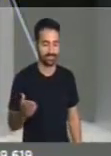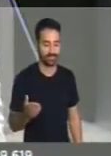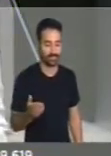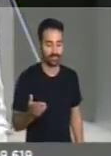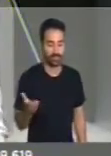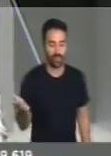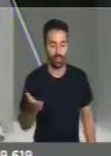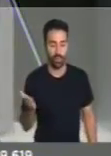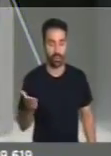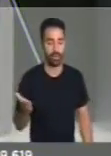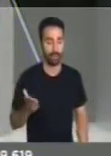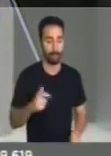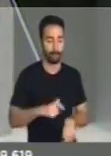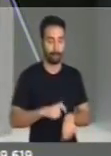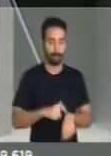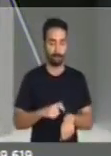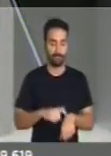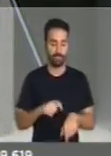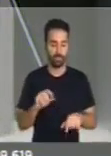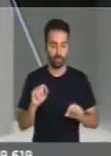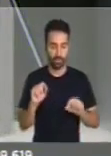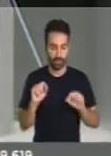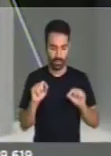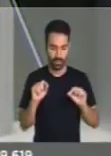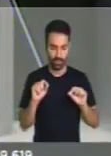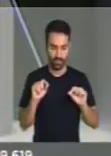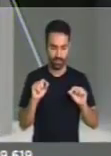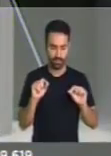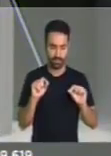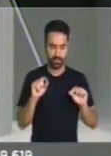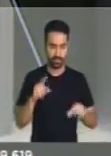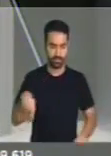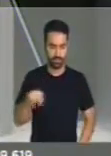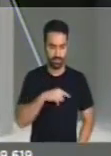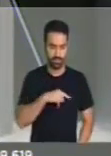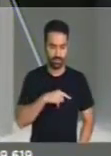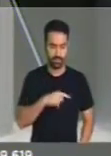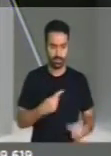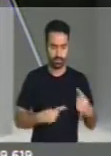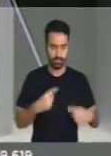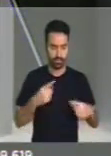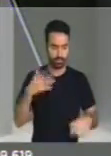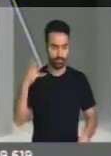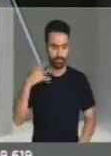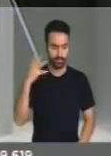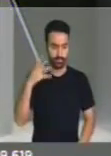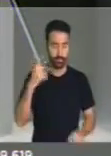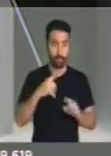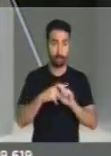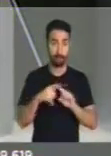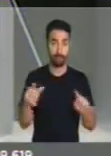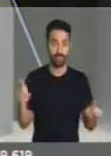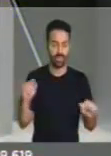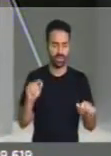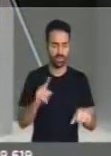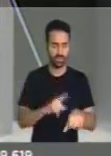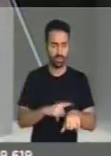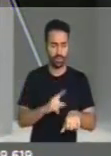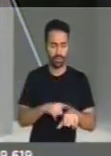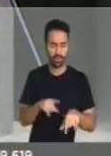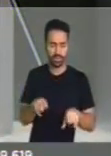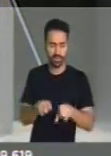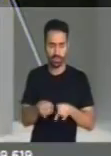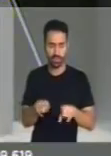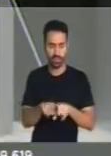neste momento, nós temos um tempo bem reduzido para os nossos pronunciamentos. Mas, como temos um histórico